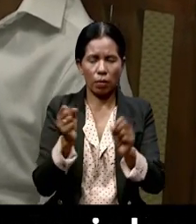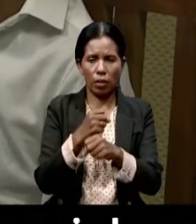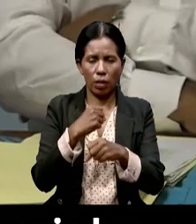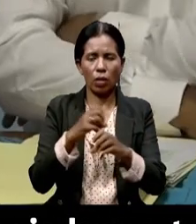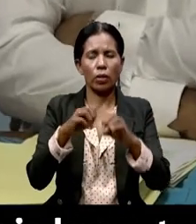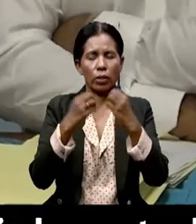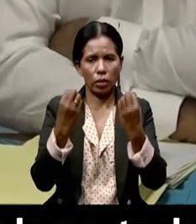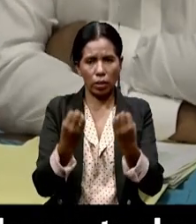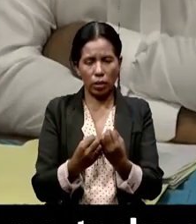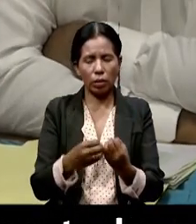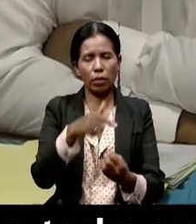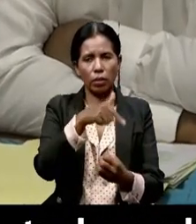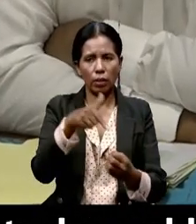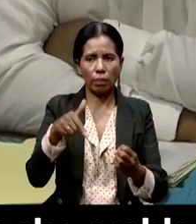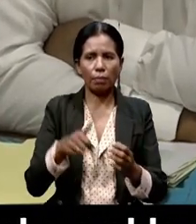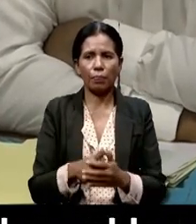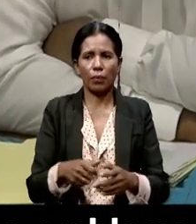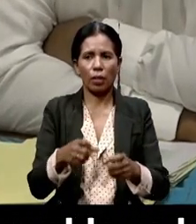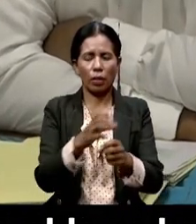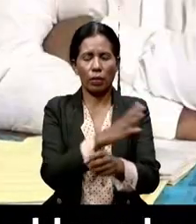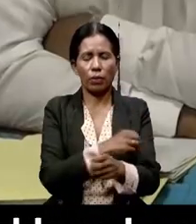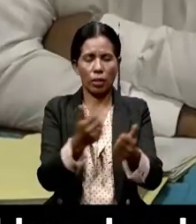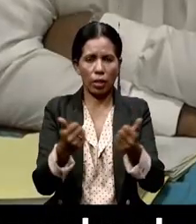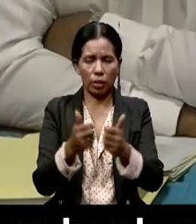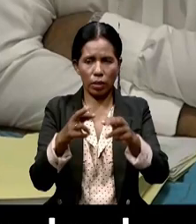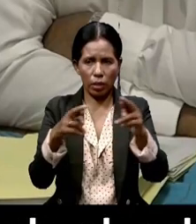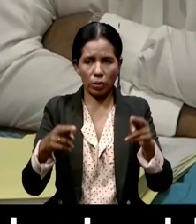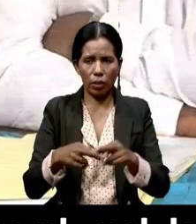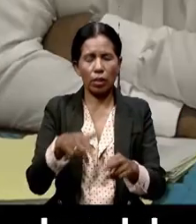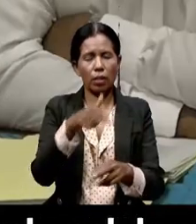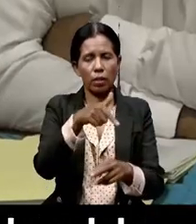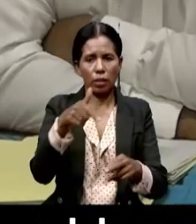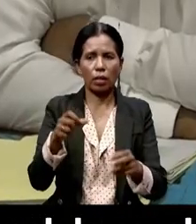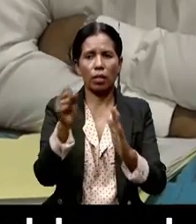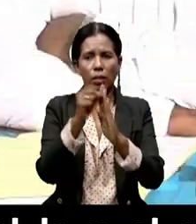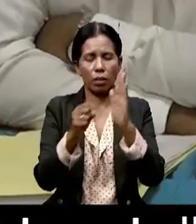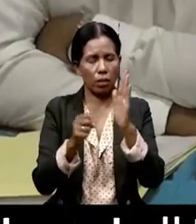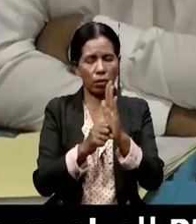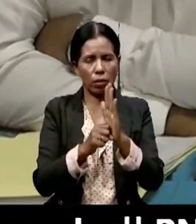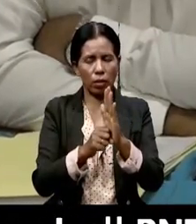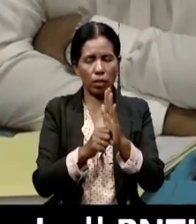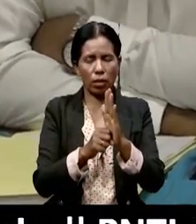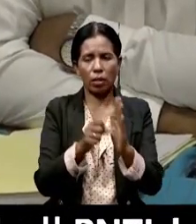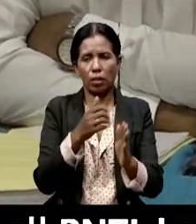organisasaun ritual seti-seti. Si arte ritual seti-seti, ini estatutu ne verbalet.